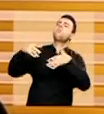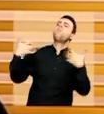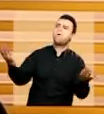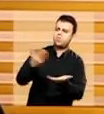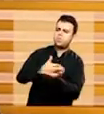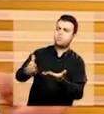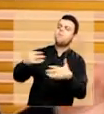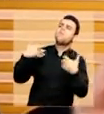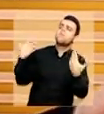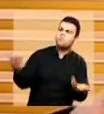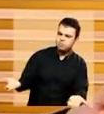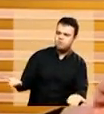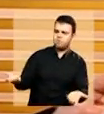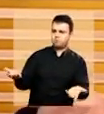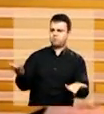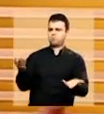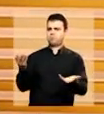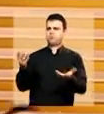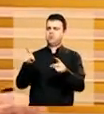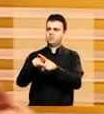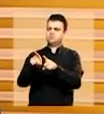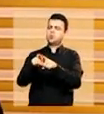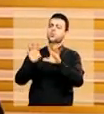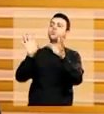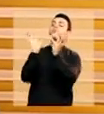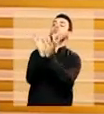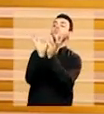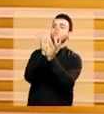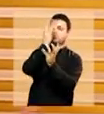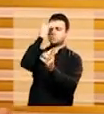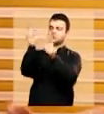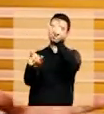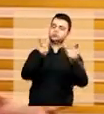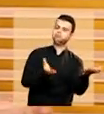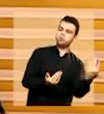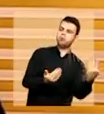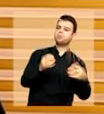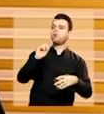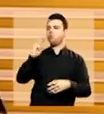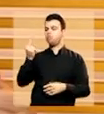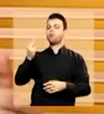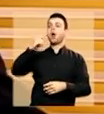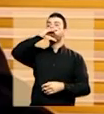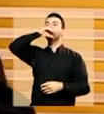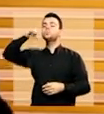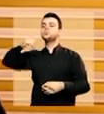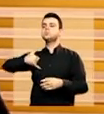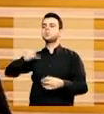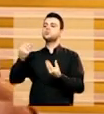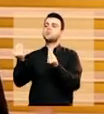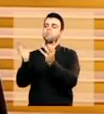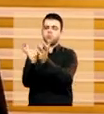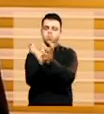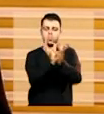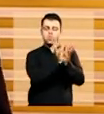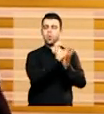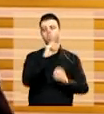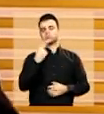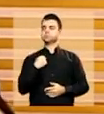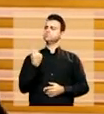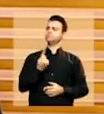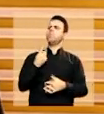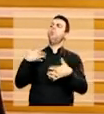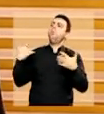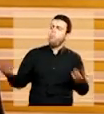tem intercâmbio? Com relação a grupos, se gente mais jovem é melhor estar em grupo, ou sozinho, e